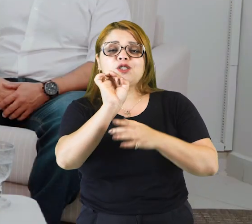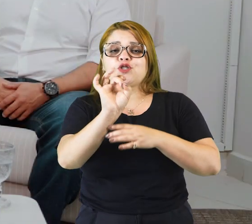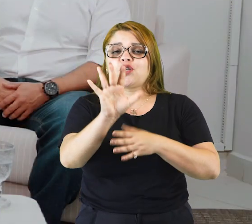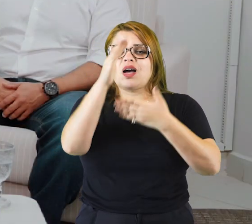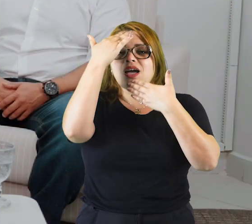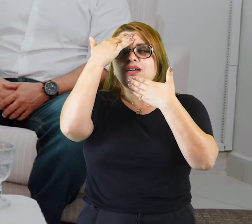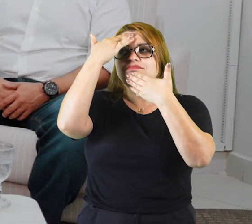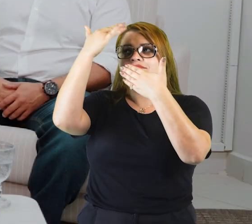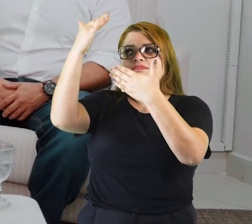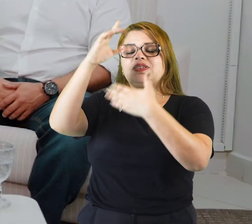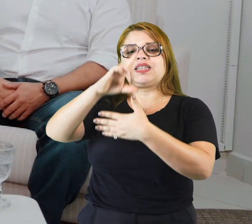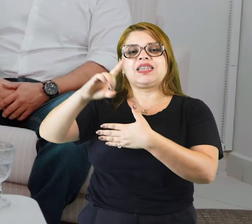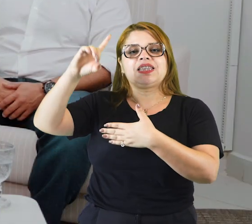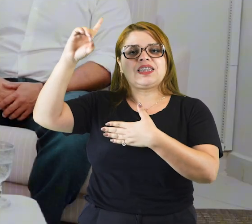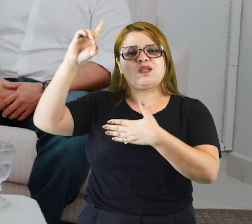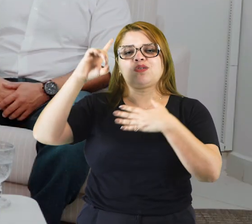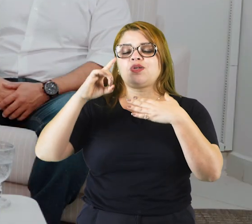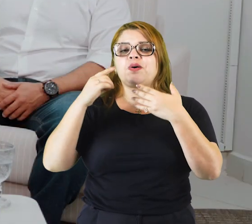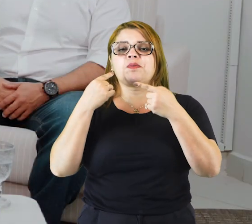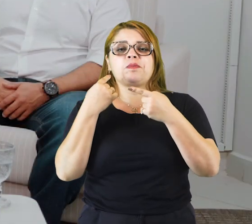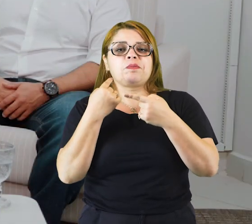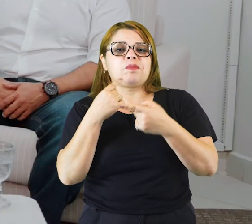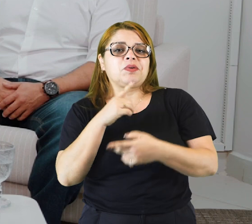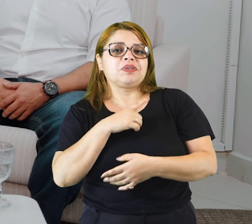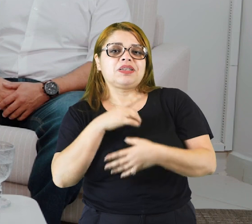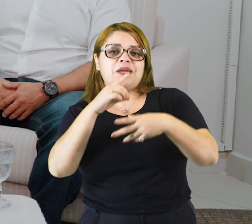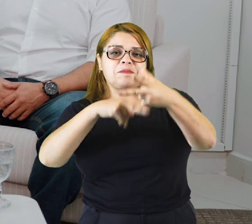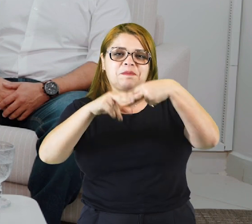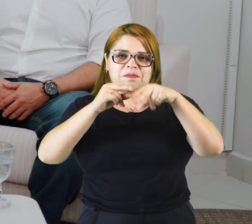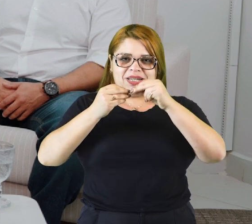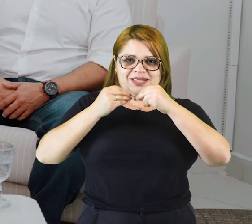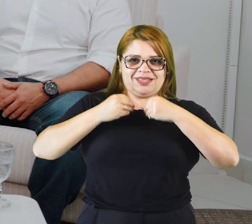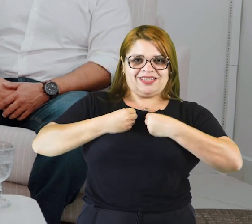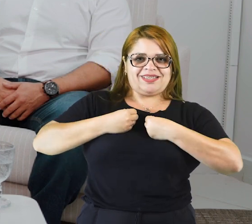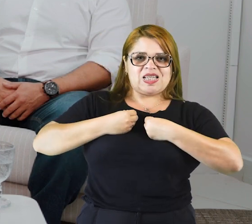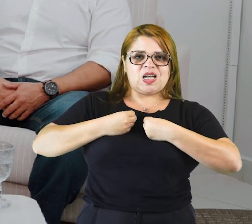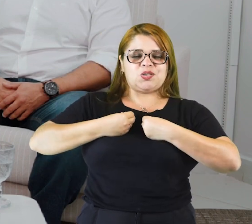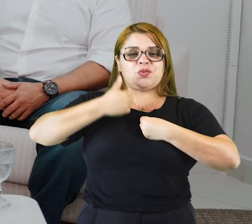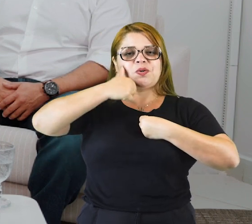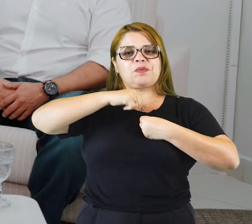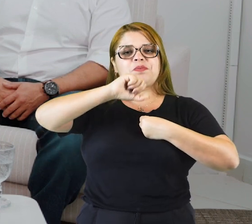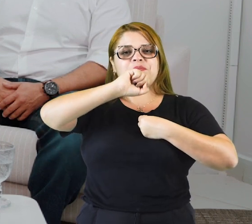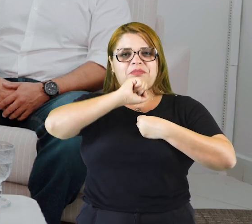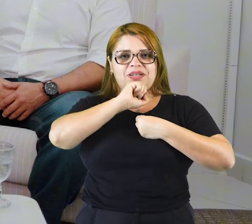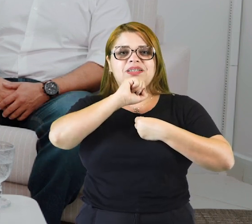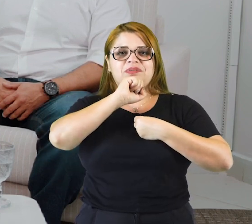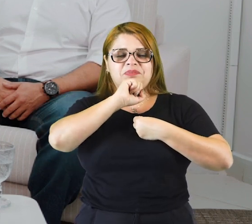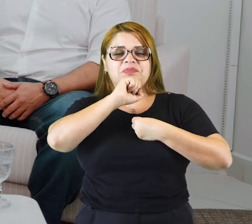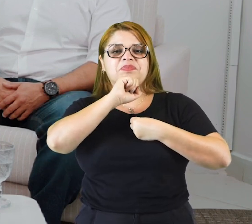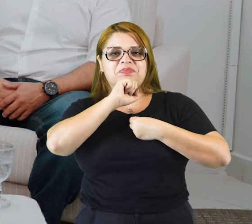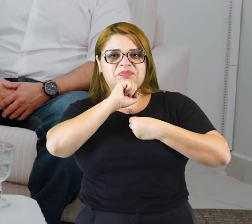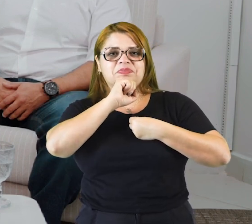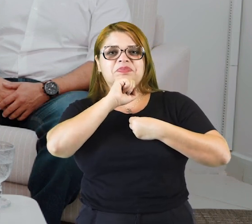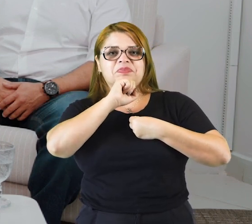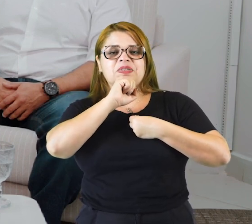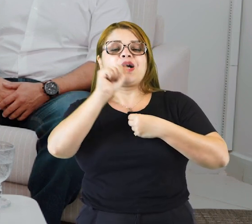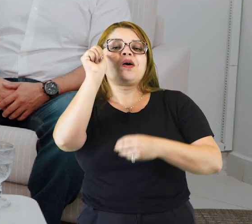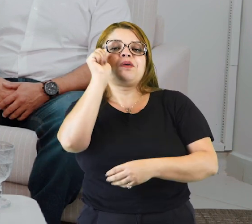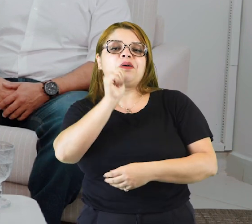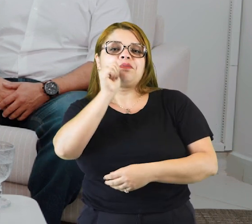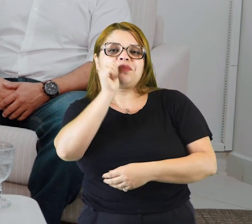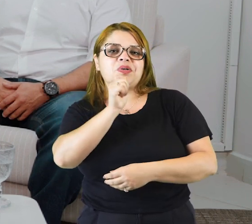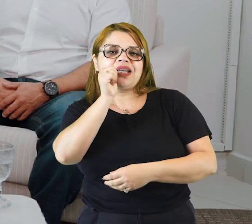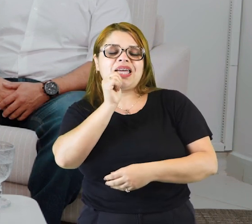tenho a agradecer a Deus por ter me presenteado a senhora como uma mãe, como uma